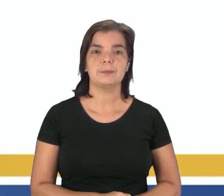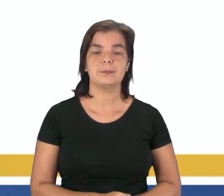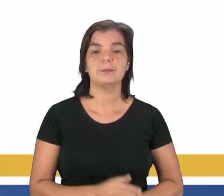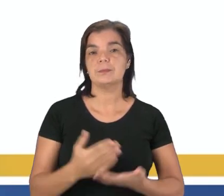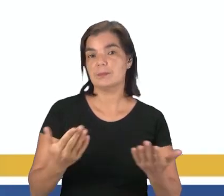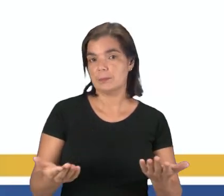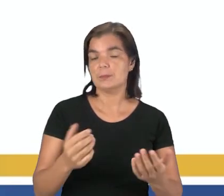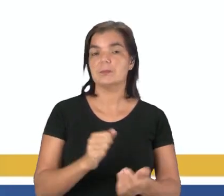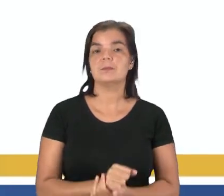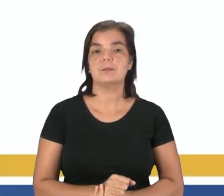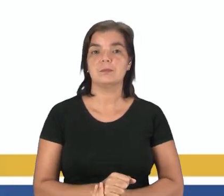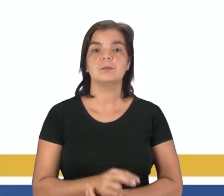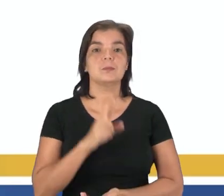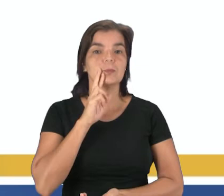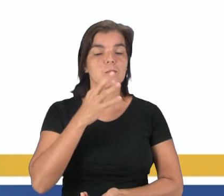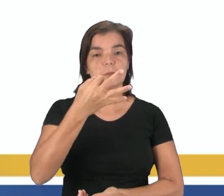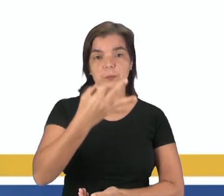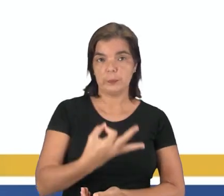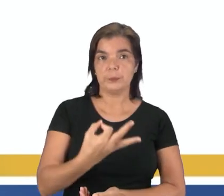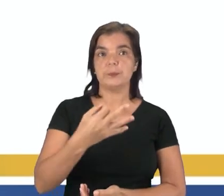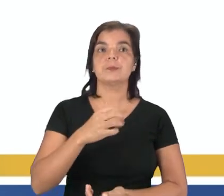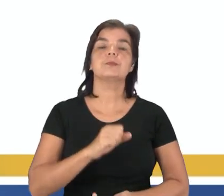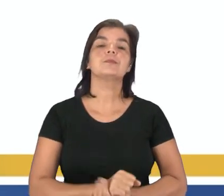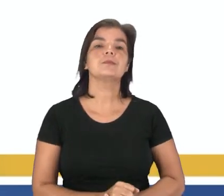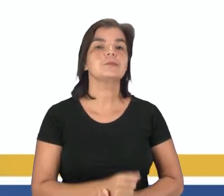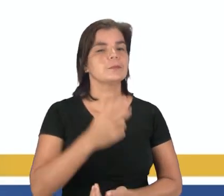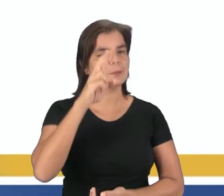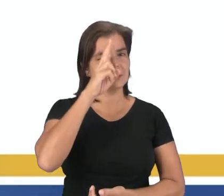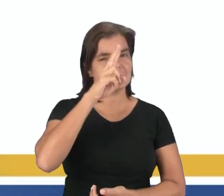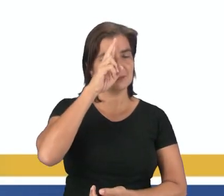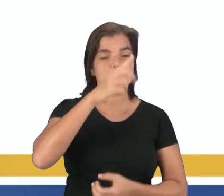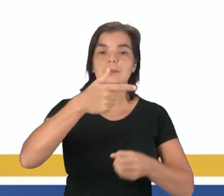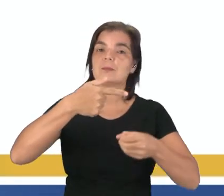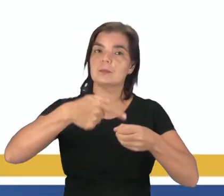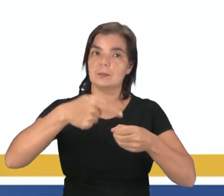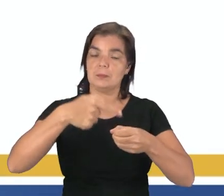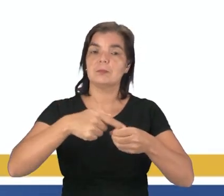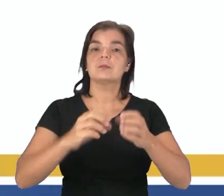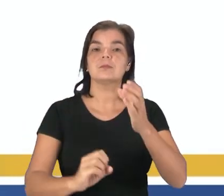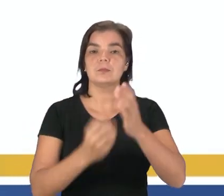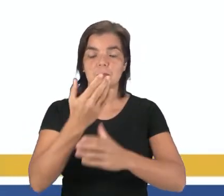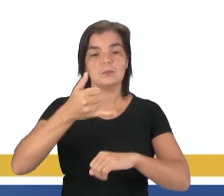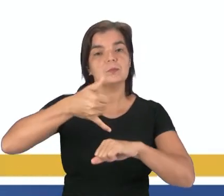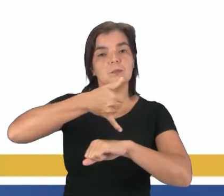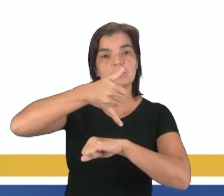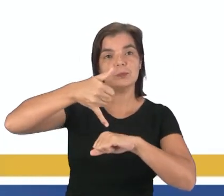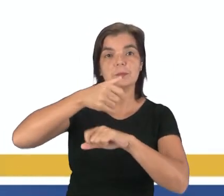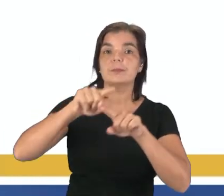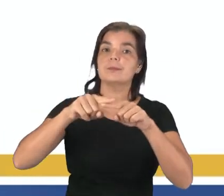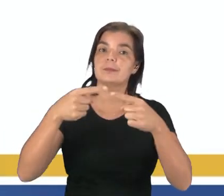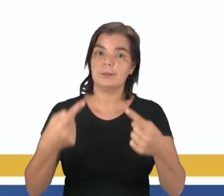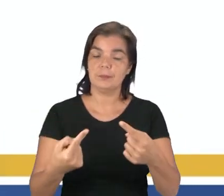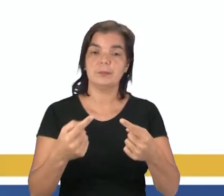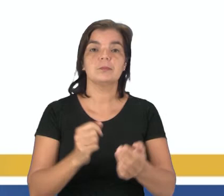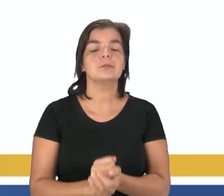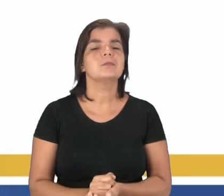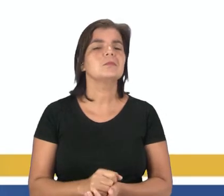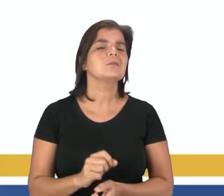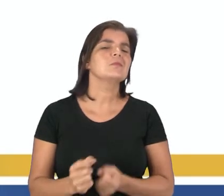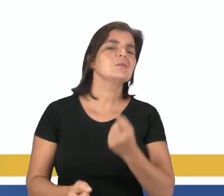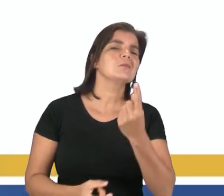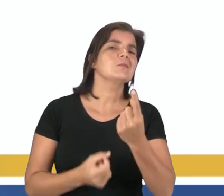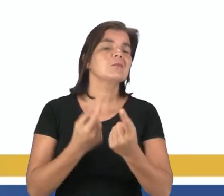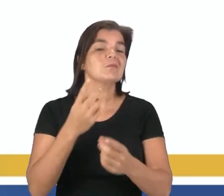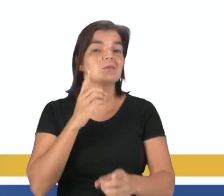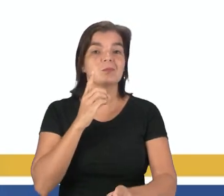Nesse caso, essa está correta. Lembra do que eu falei até da gasolina, né? Ela é uma derivação do petróleo. Mas é muito raro